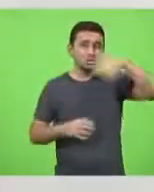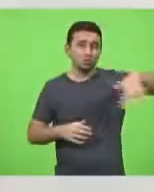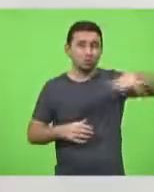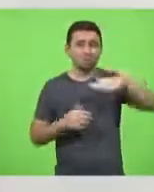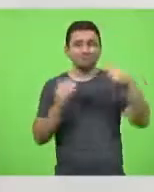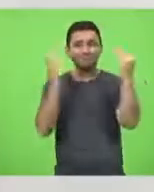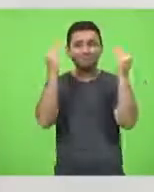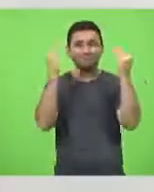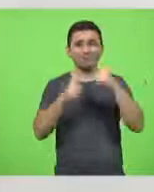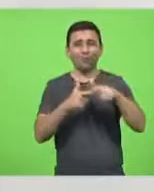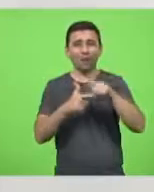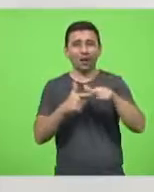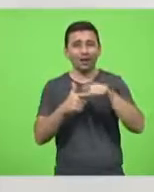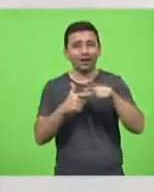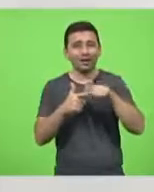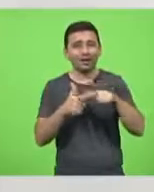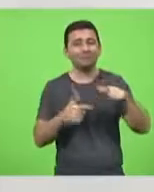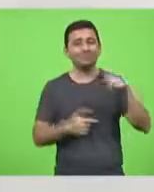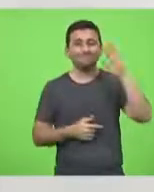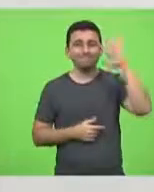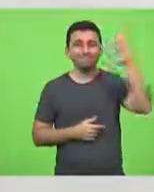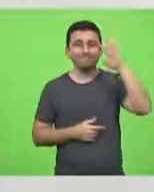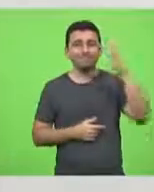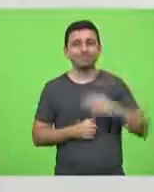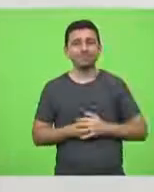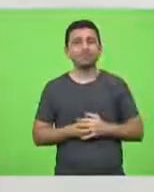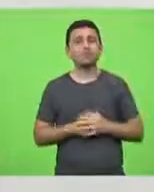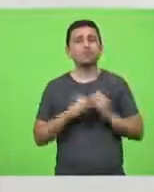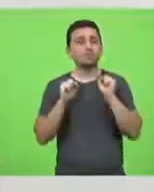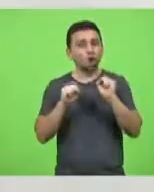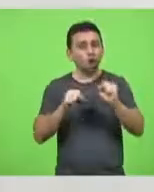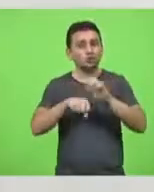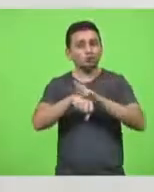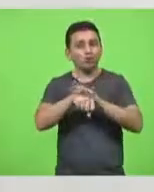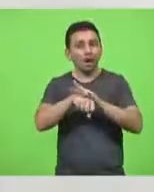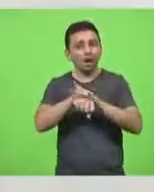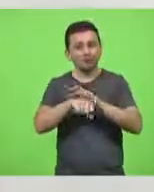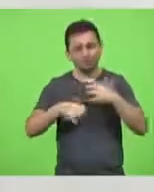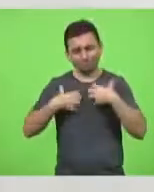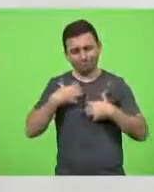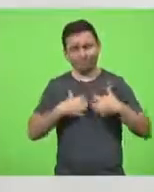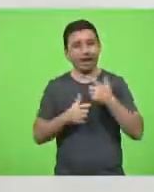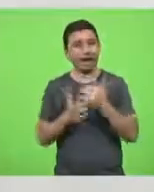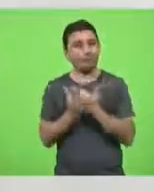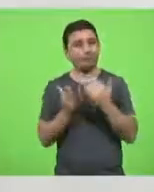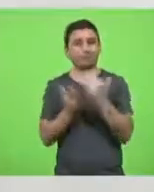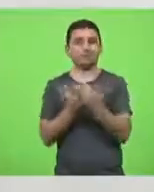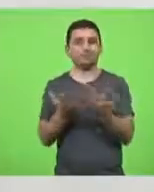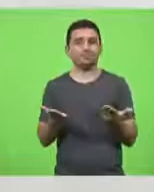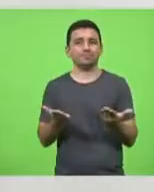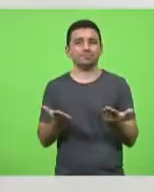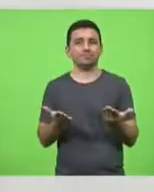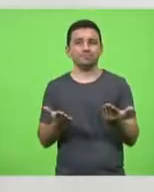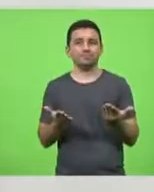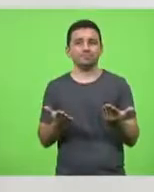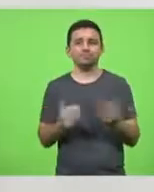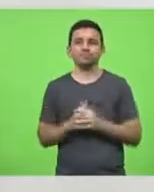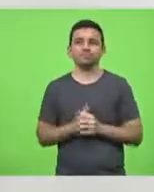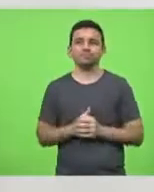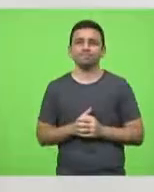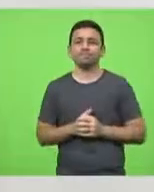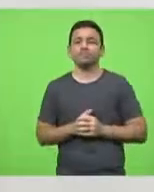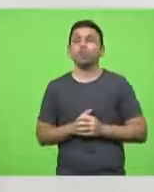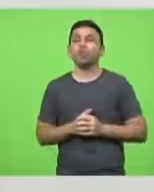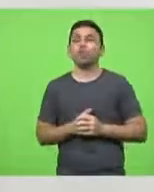inclusive deixa elas mais suscetíveis à doença ou estresse. Então, olha só o problema todo